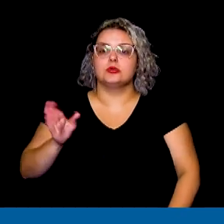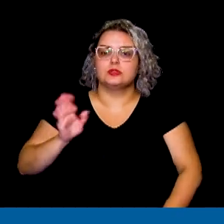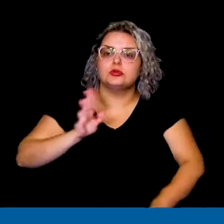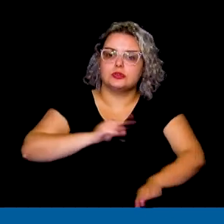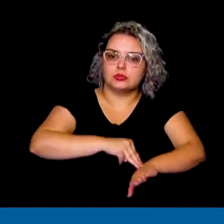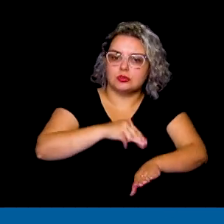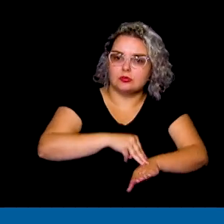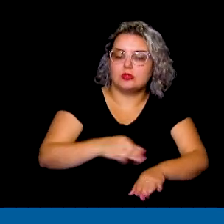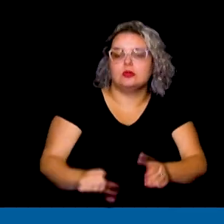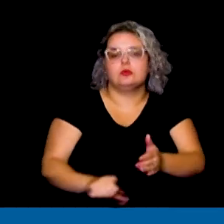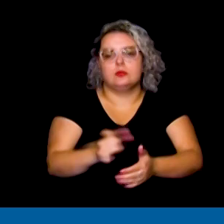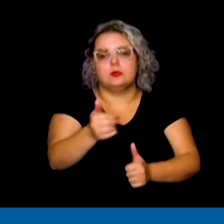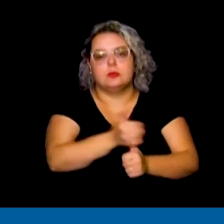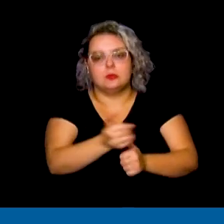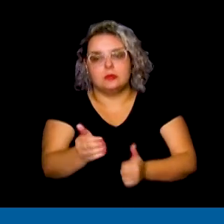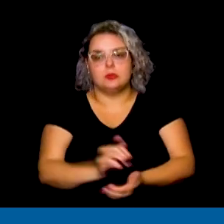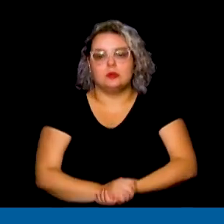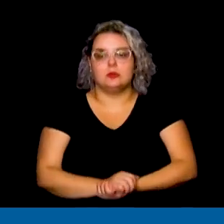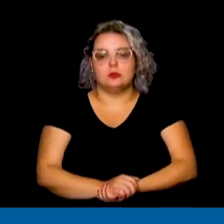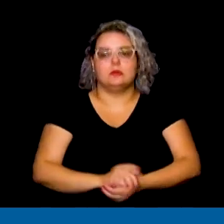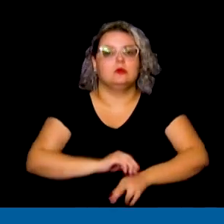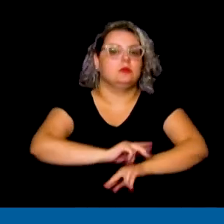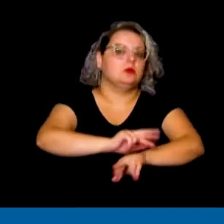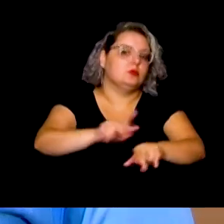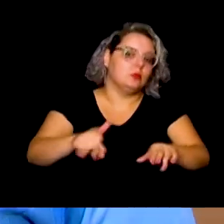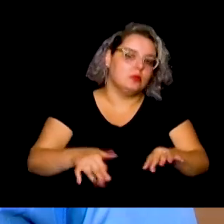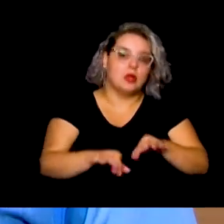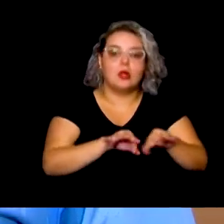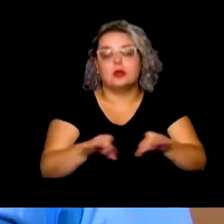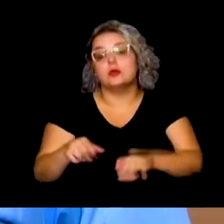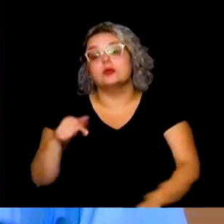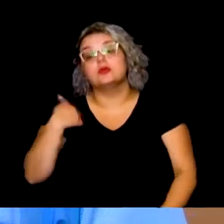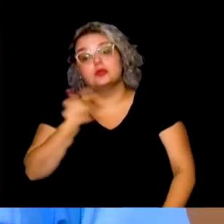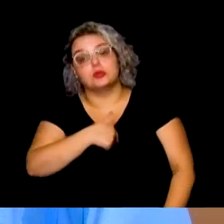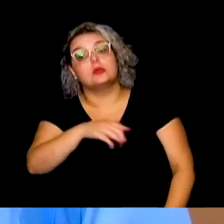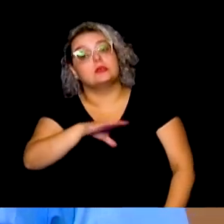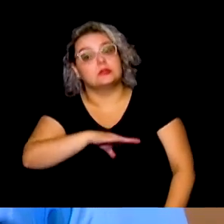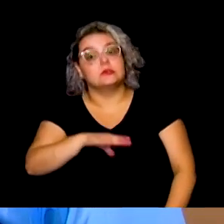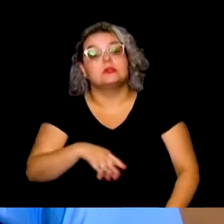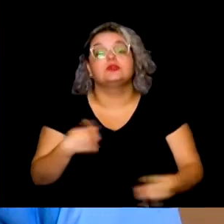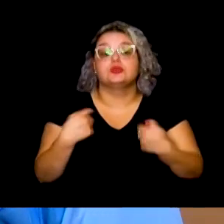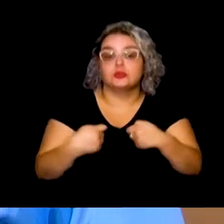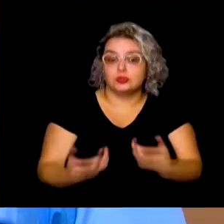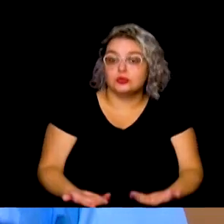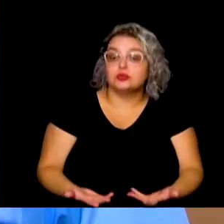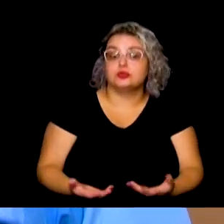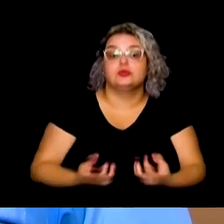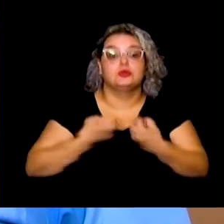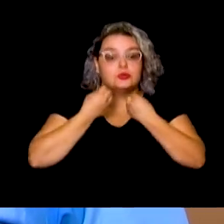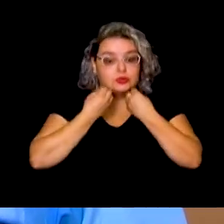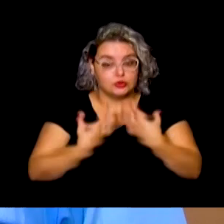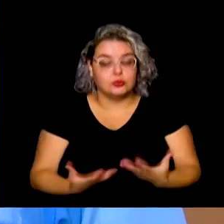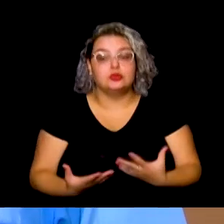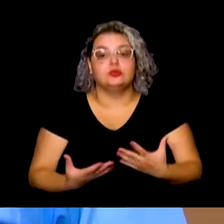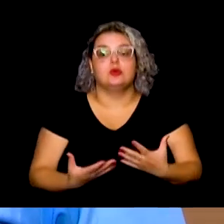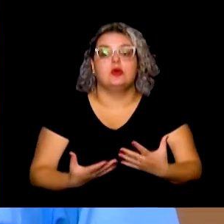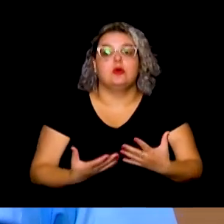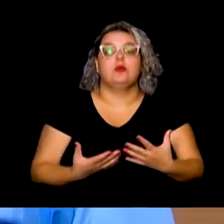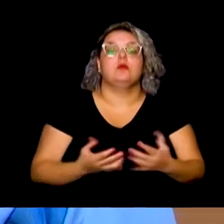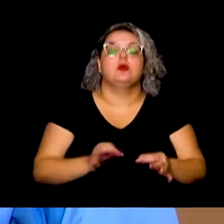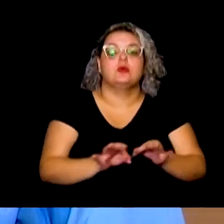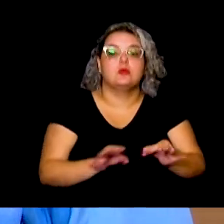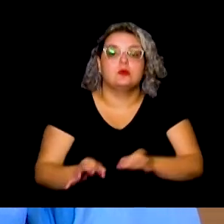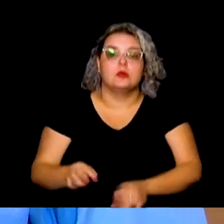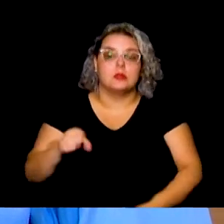que já atuou como membro em seu primeiro mandato são muitos seus projetos na cidade precisa de bons